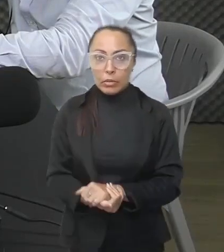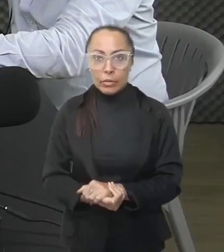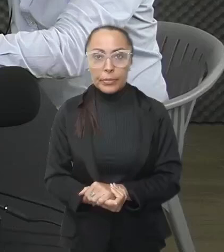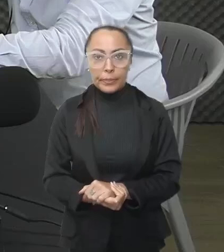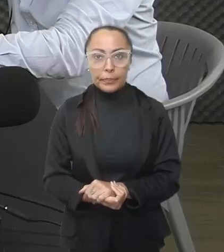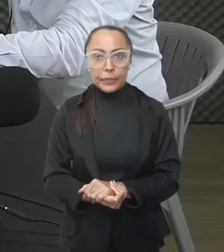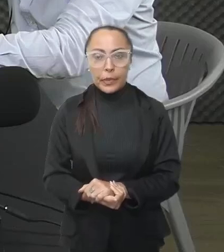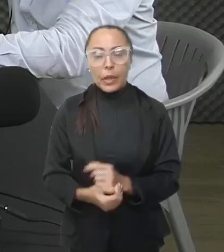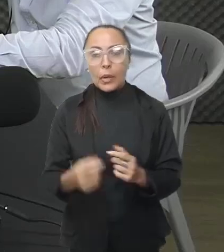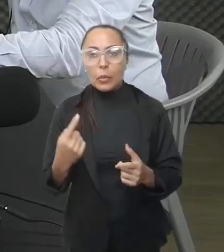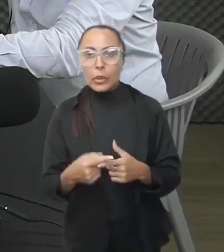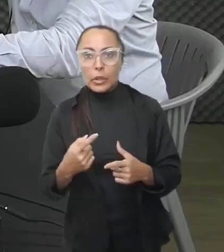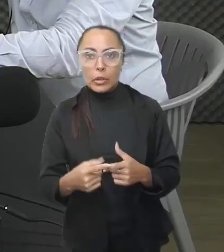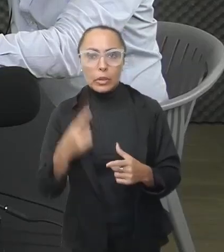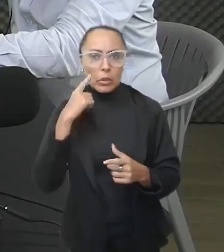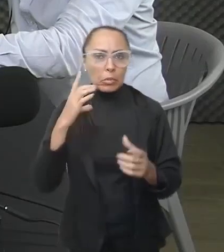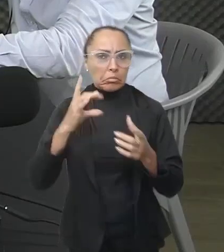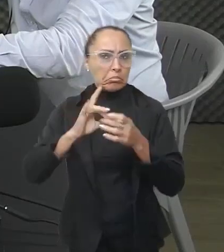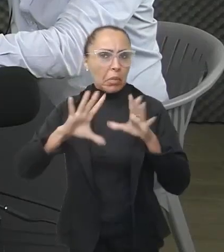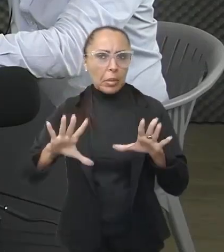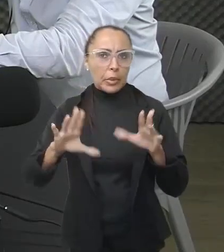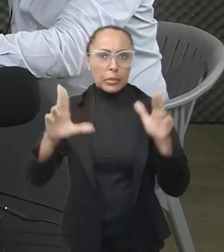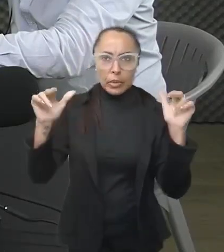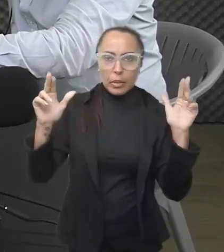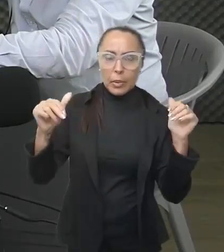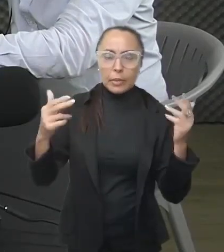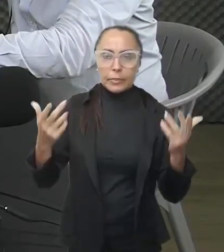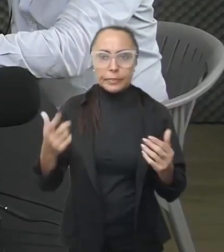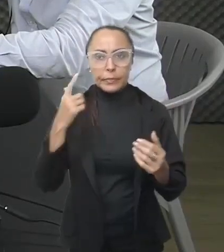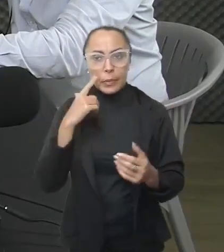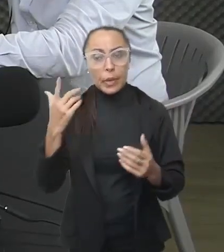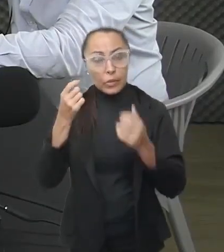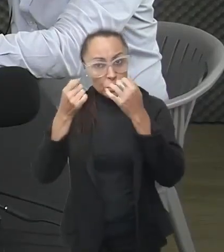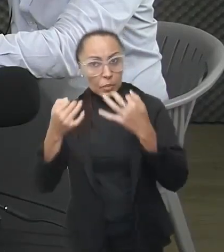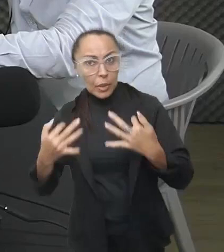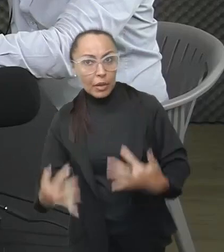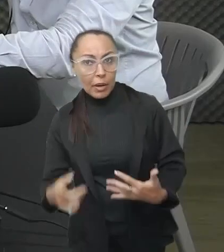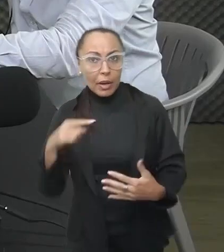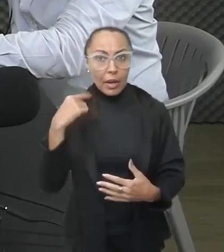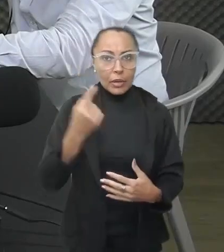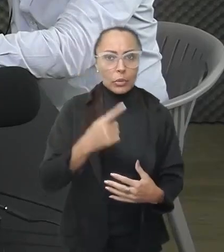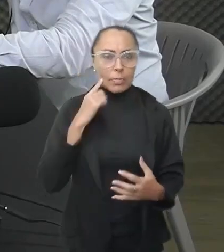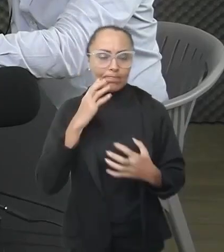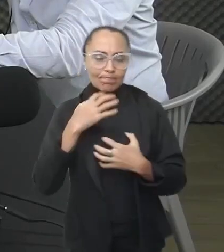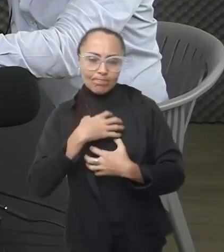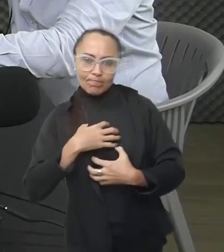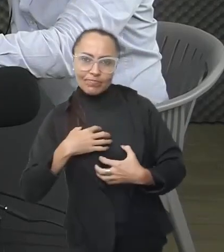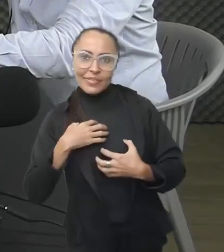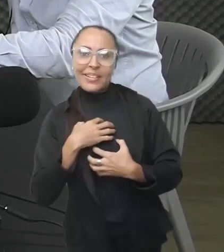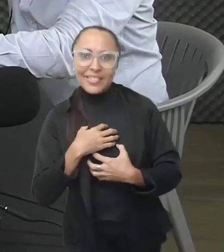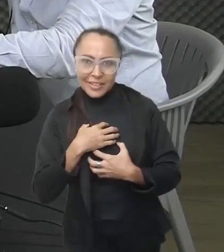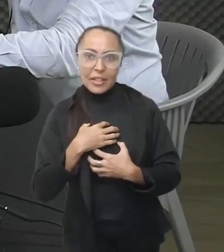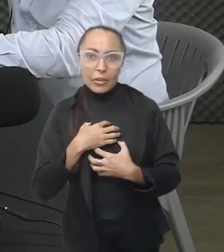Por que eu fiz questão de abrir esse tema? Tá? Para trazer já a nossa inquietação.